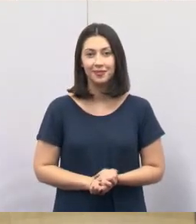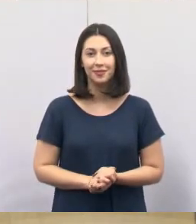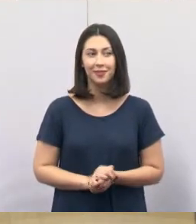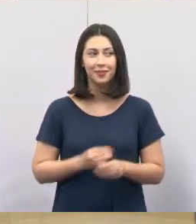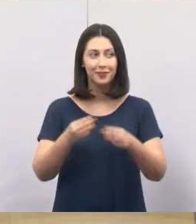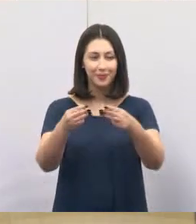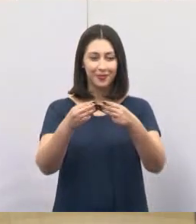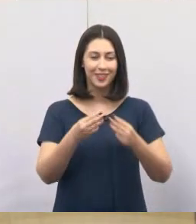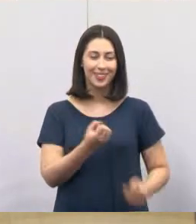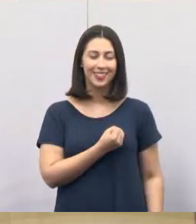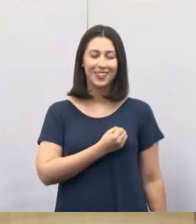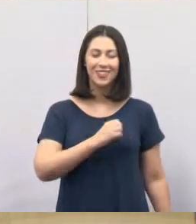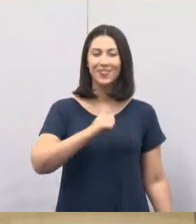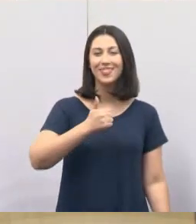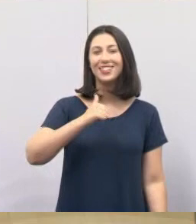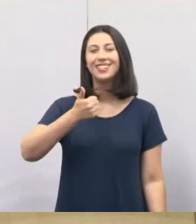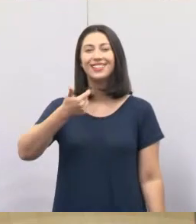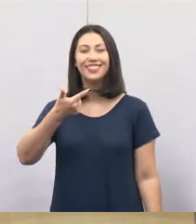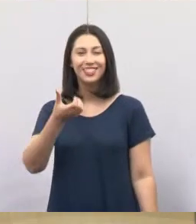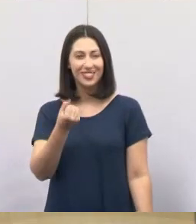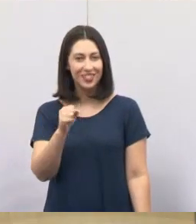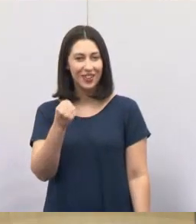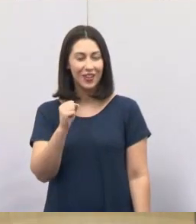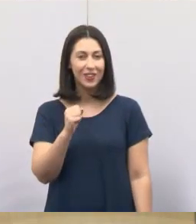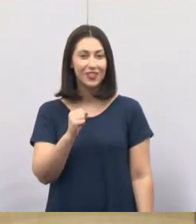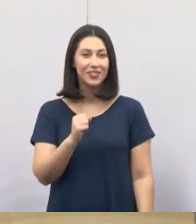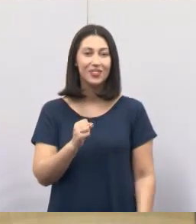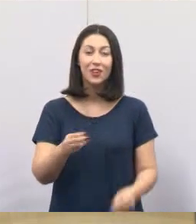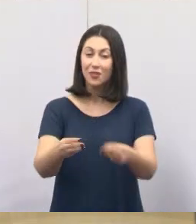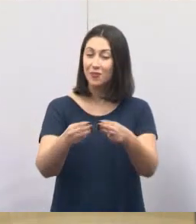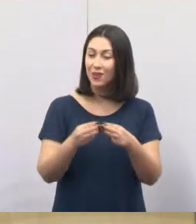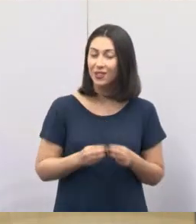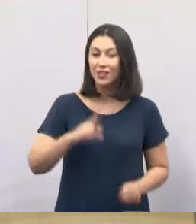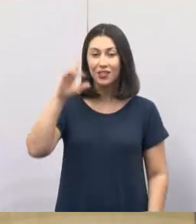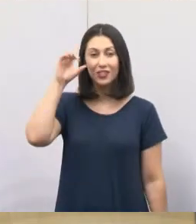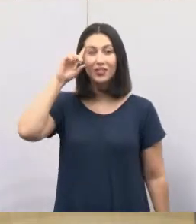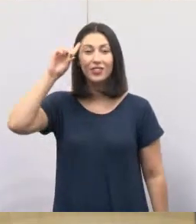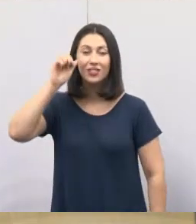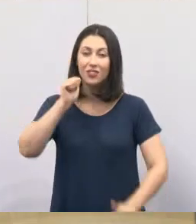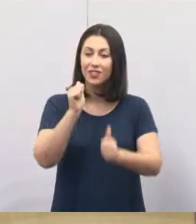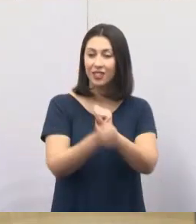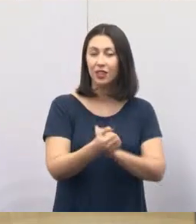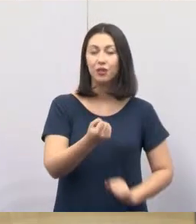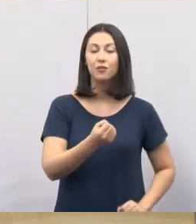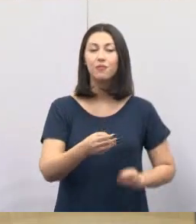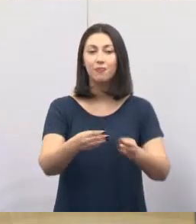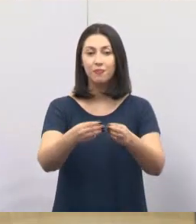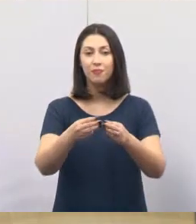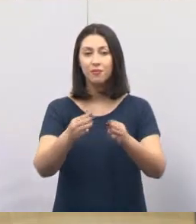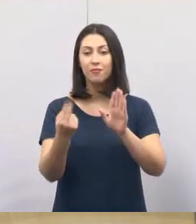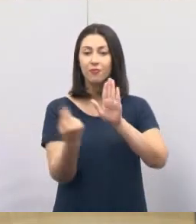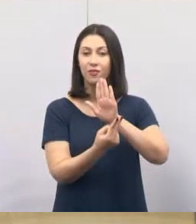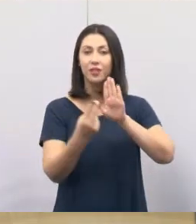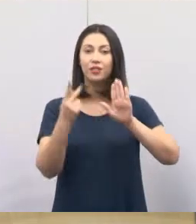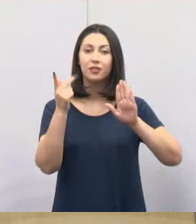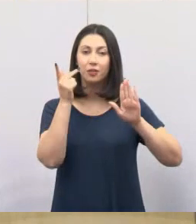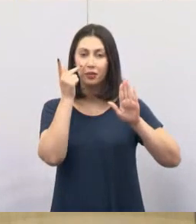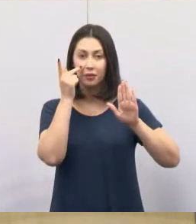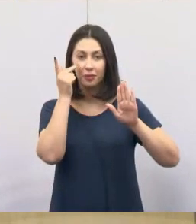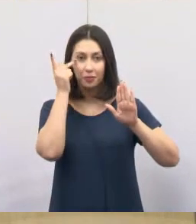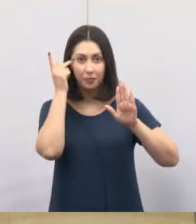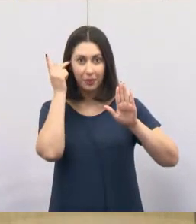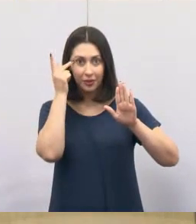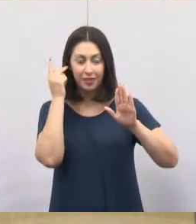Moção 1128. Registro transcurso do dia do atleta, 20 de dezembro. Moção 1100. Autoria Paulinho do